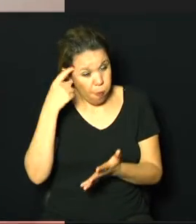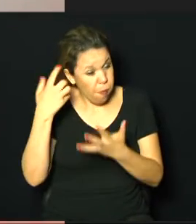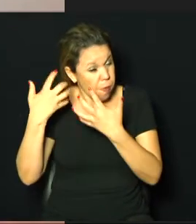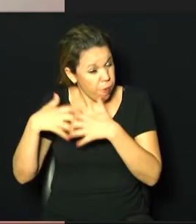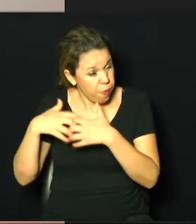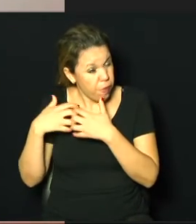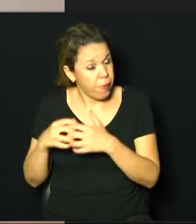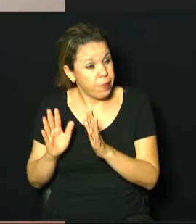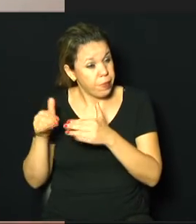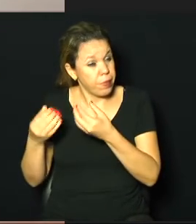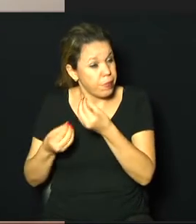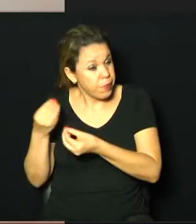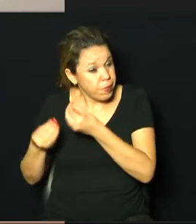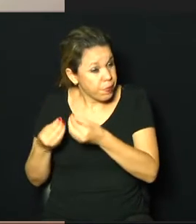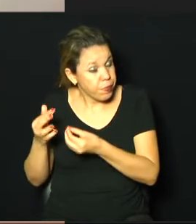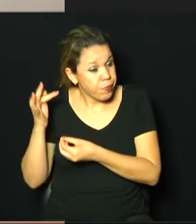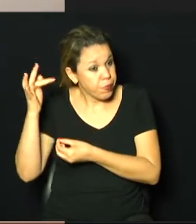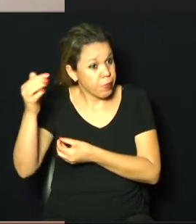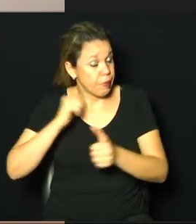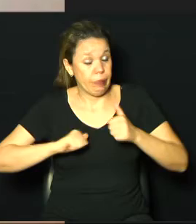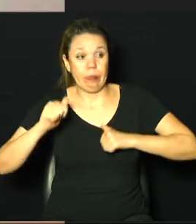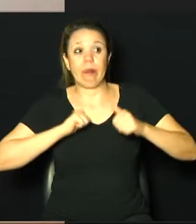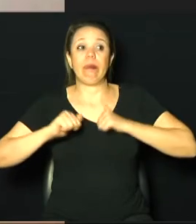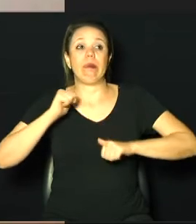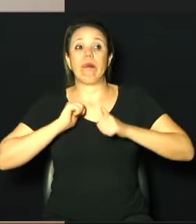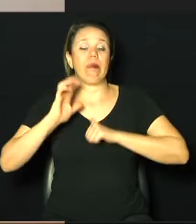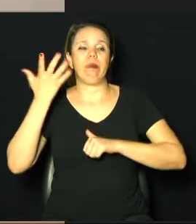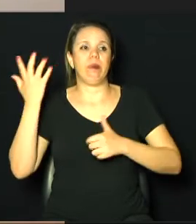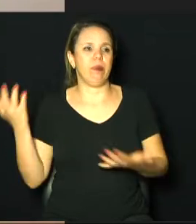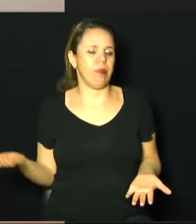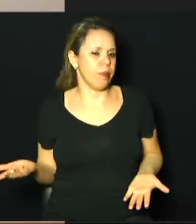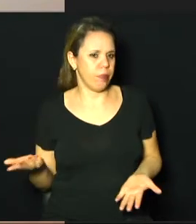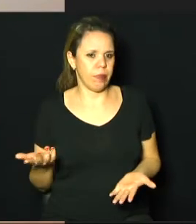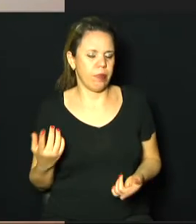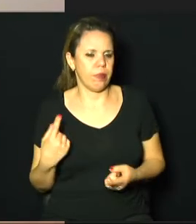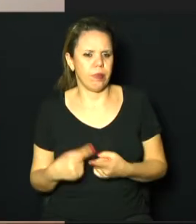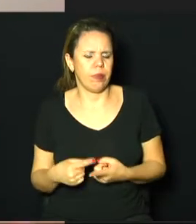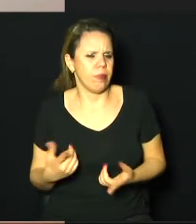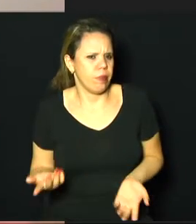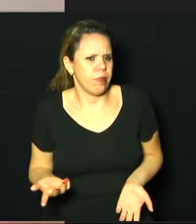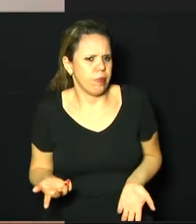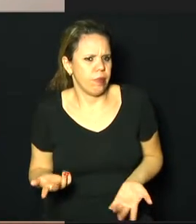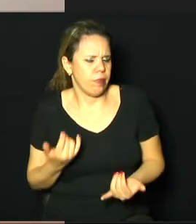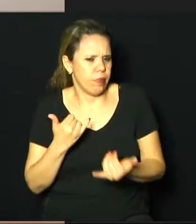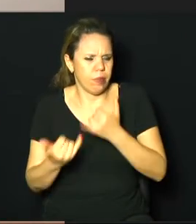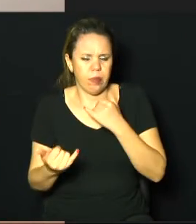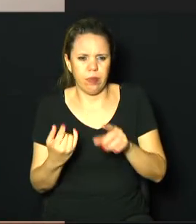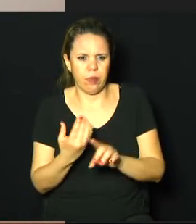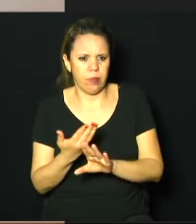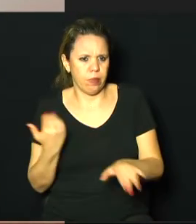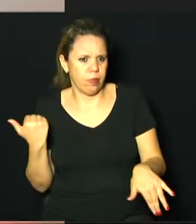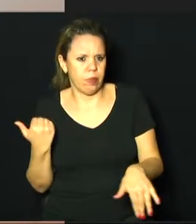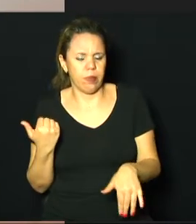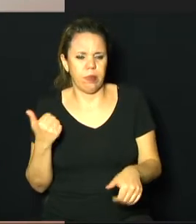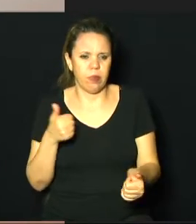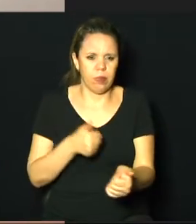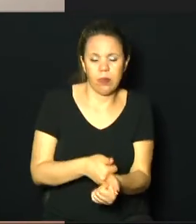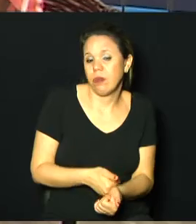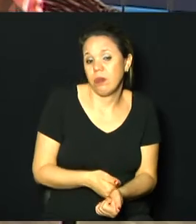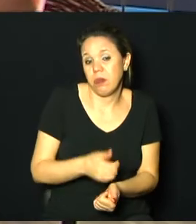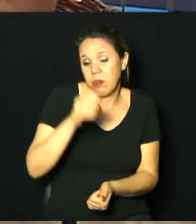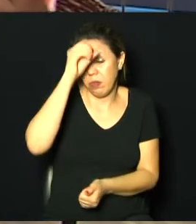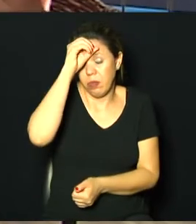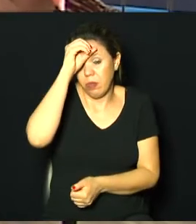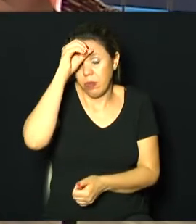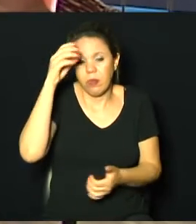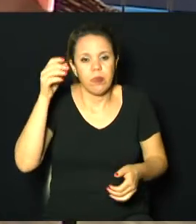pensando nesse como será, vai gerar muita ansiedade. Porque tá um pouco, parece que está distante, parece que está perto, e nós não